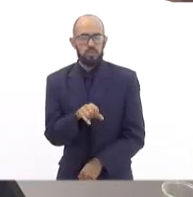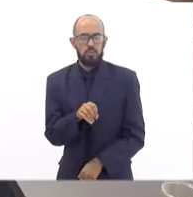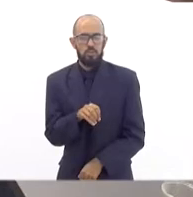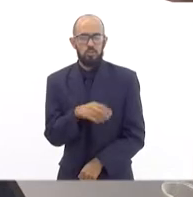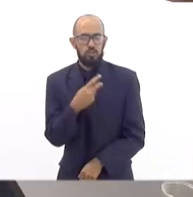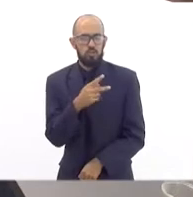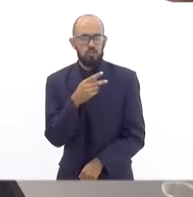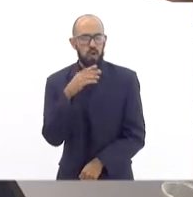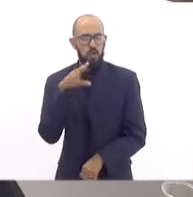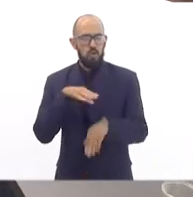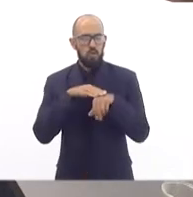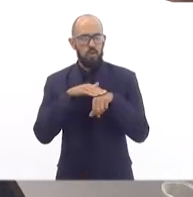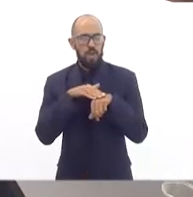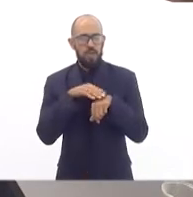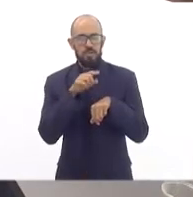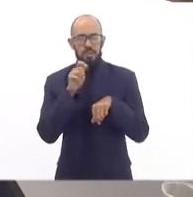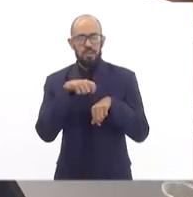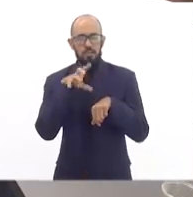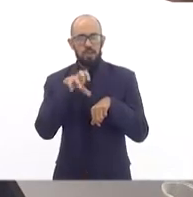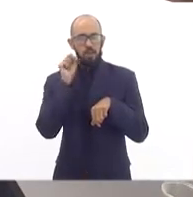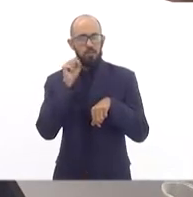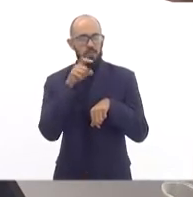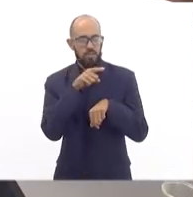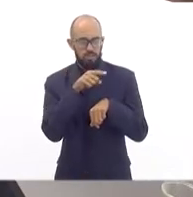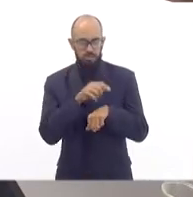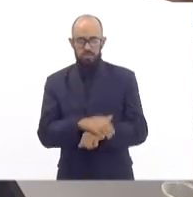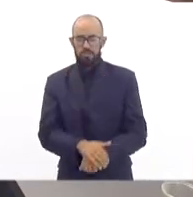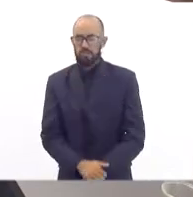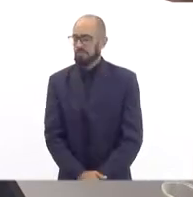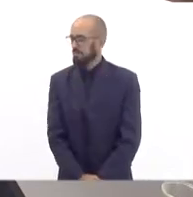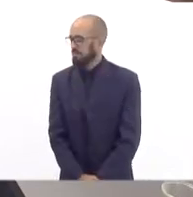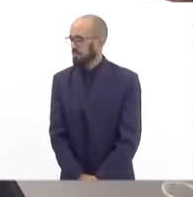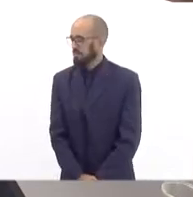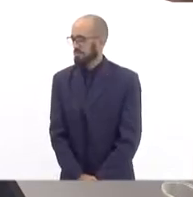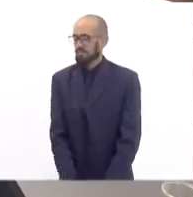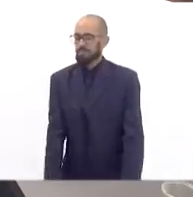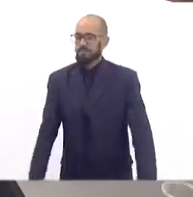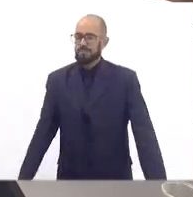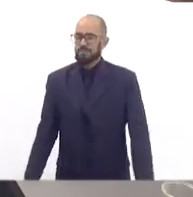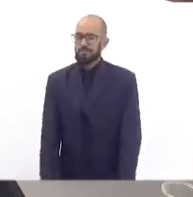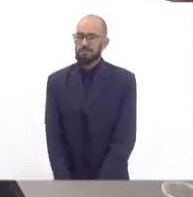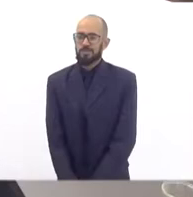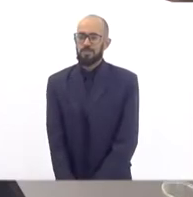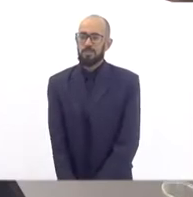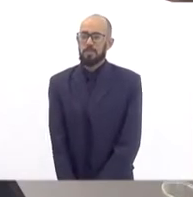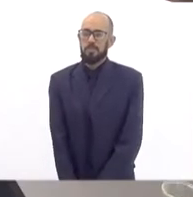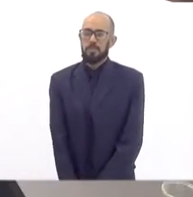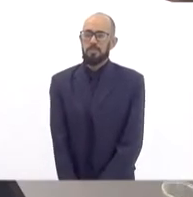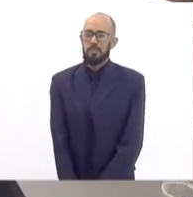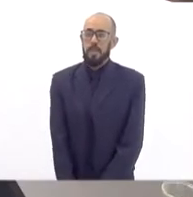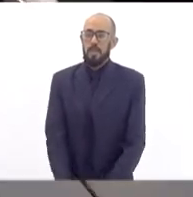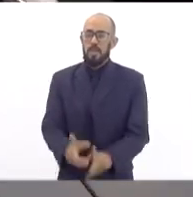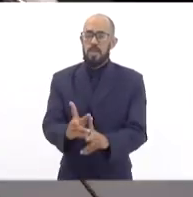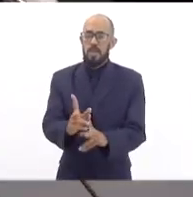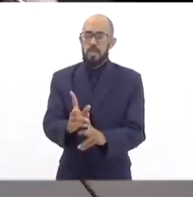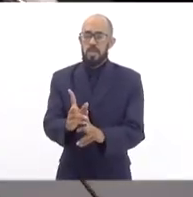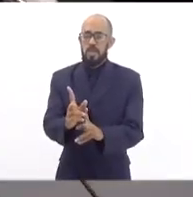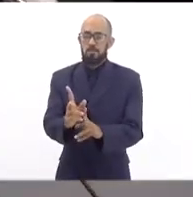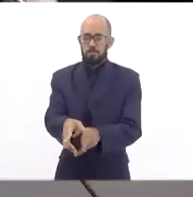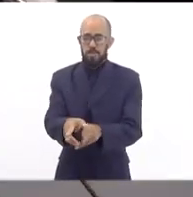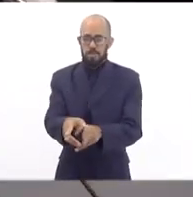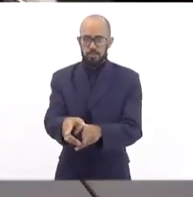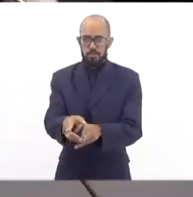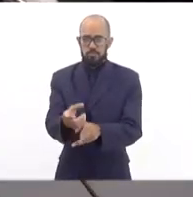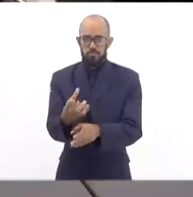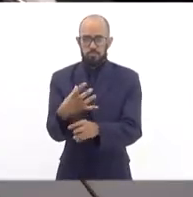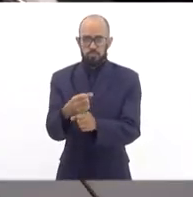aqui. Nós estamos ouvindo, hein? Pronto, cortou. Vamos lá. E na mesma deliberação em que a Getransp homologa